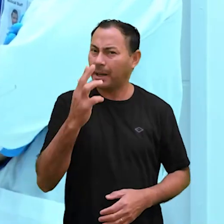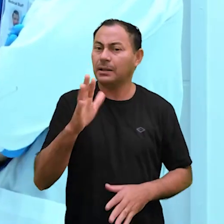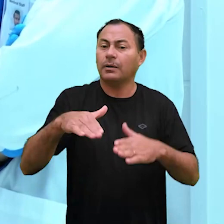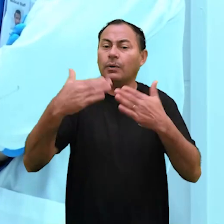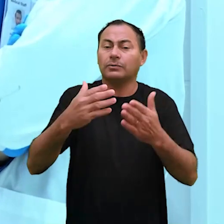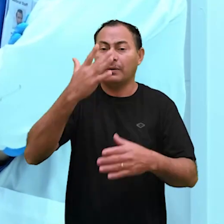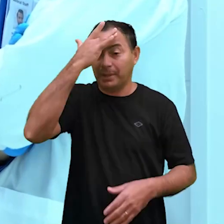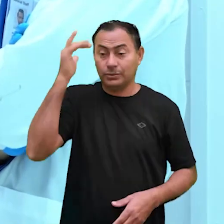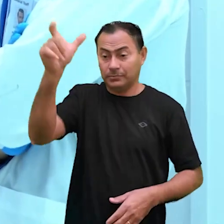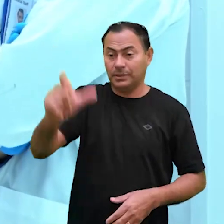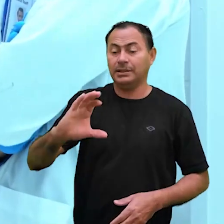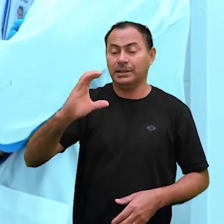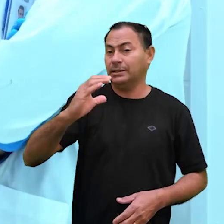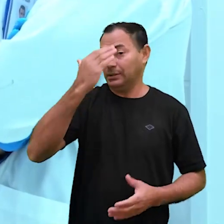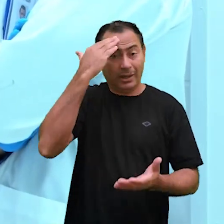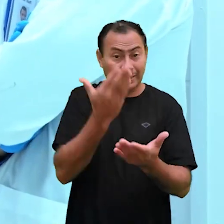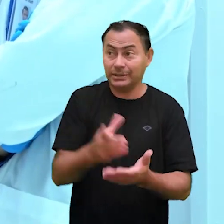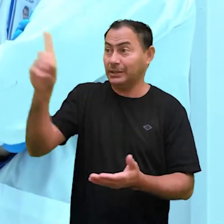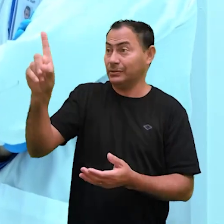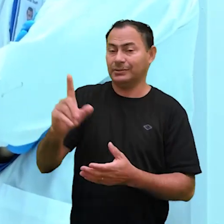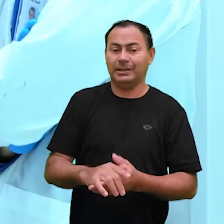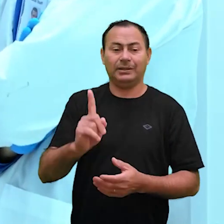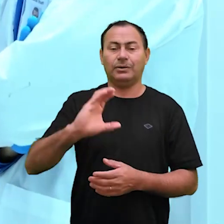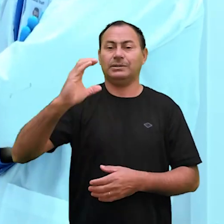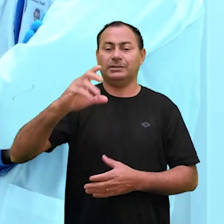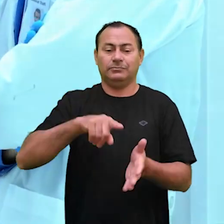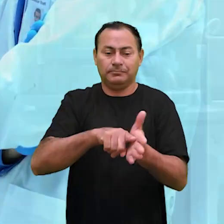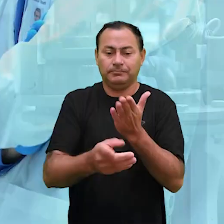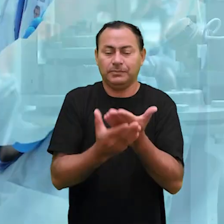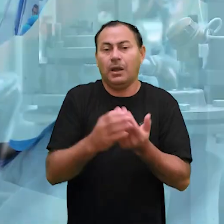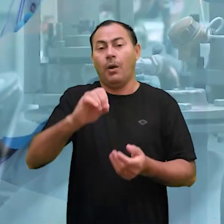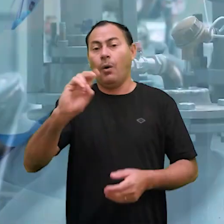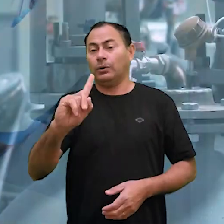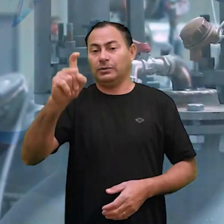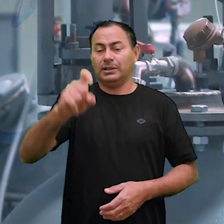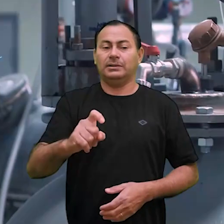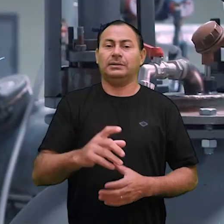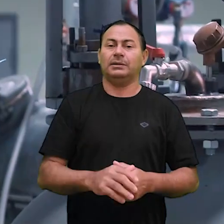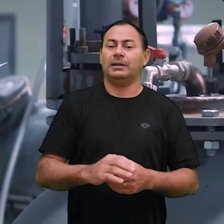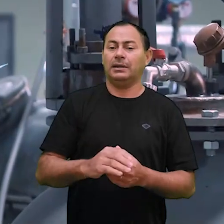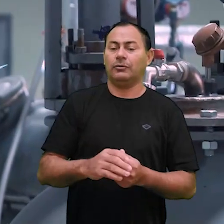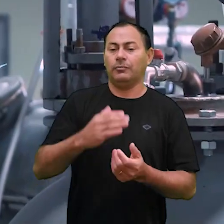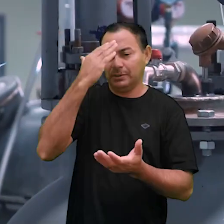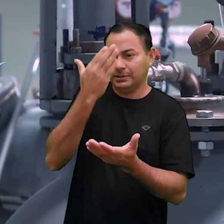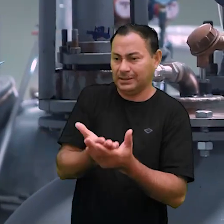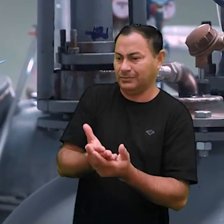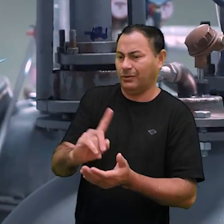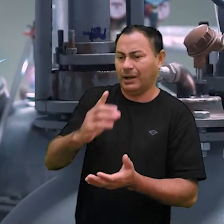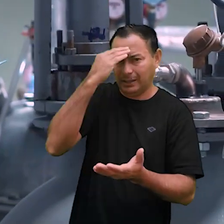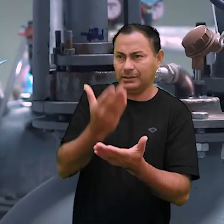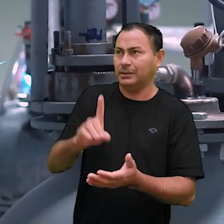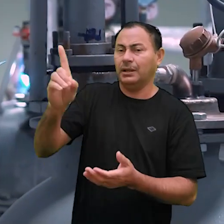método científico, parece que quando um cientista é teísta, ele não está sendo científico ou não está sendo